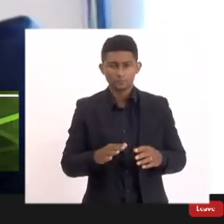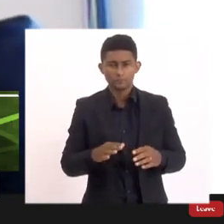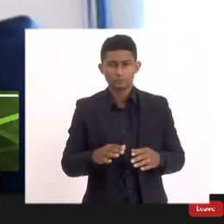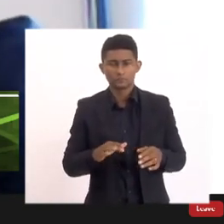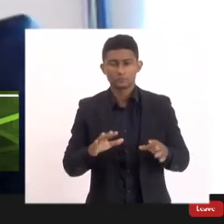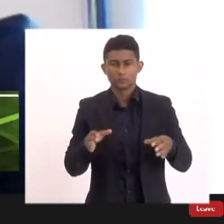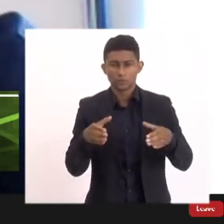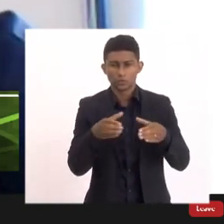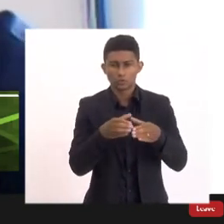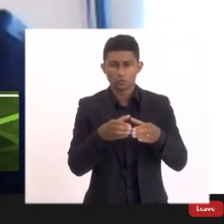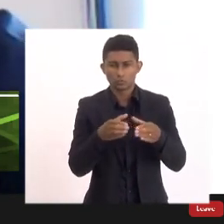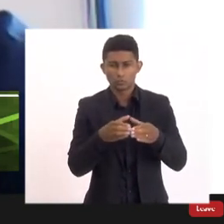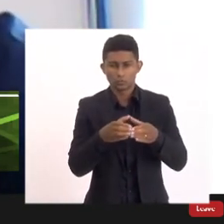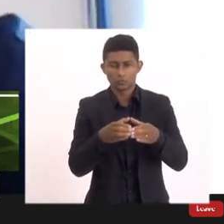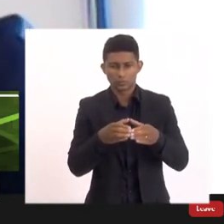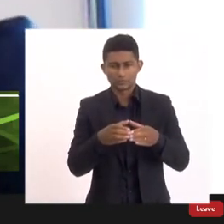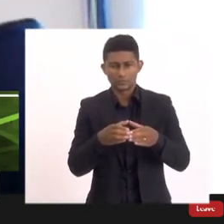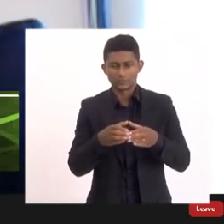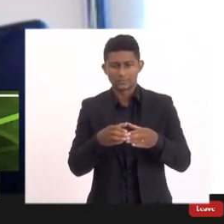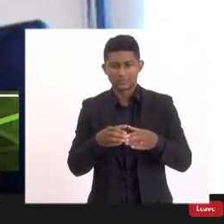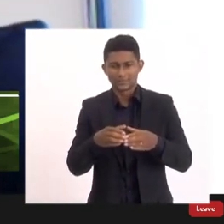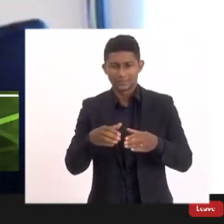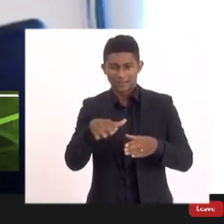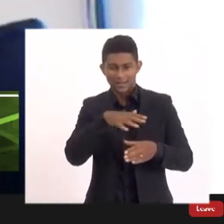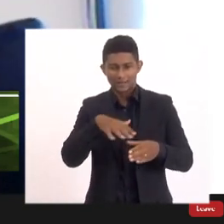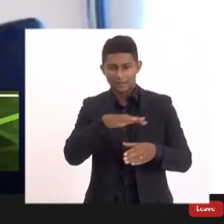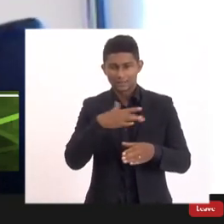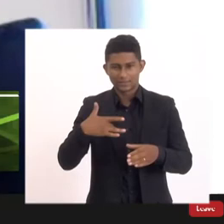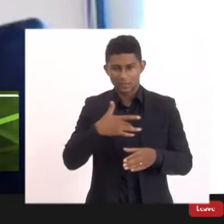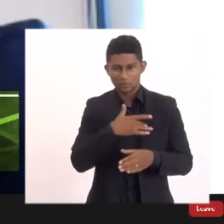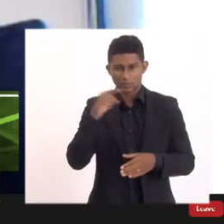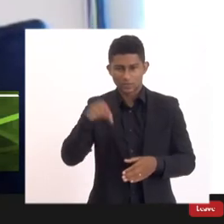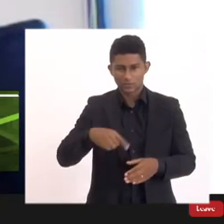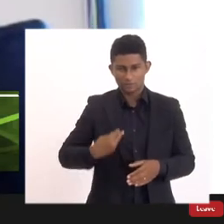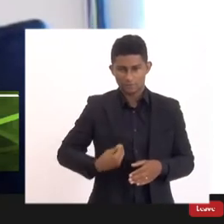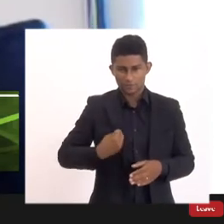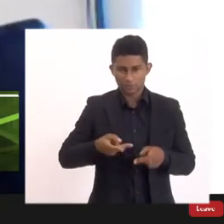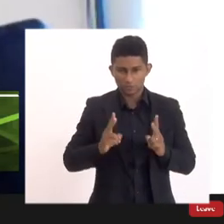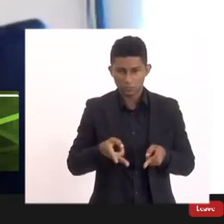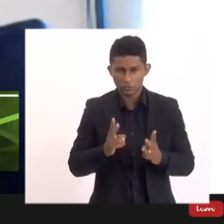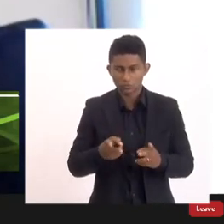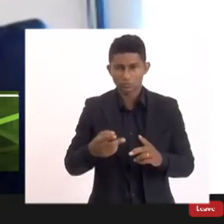Saúde continua presente conosco, o doutor